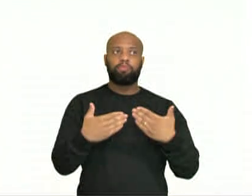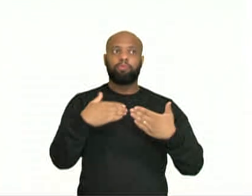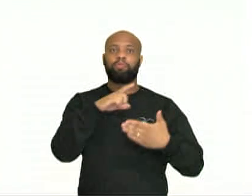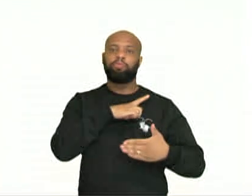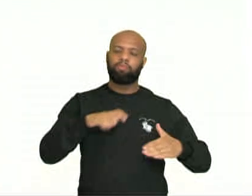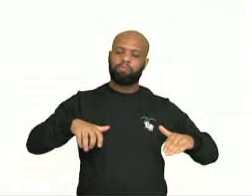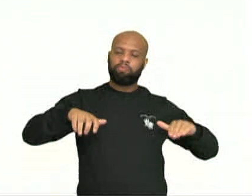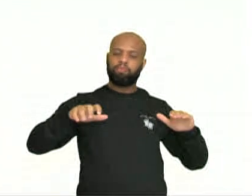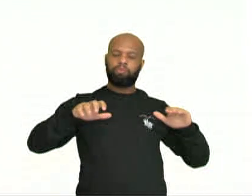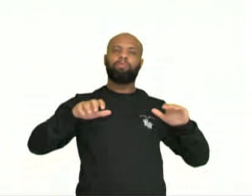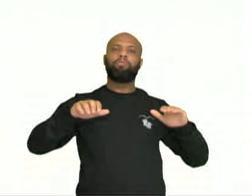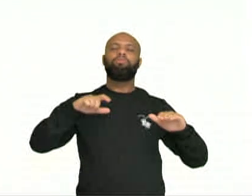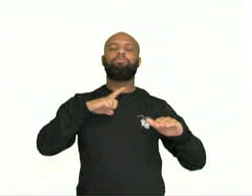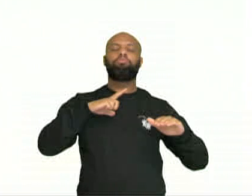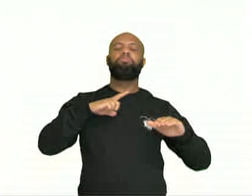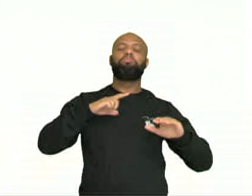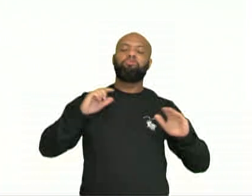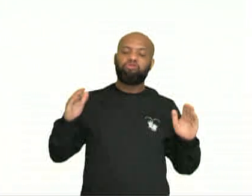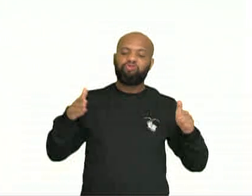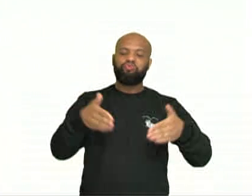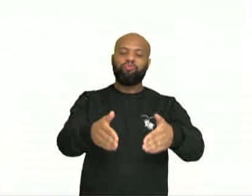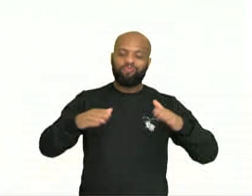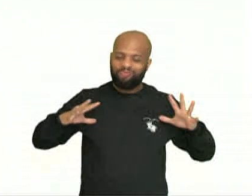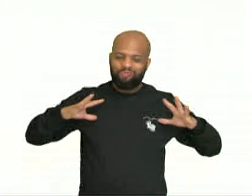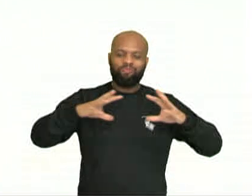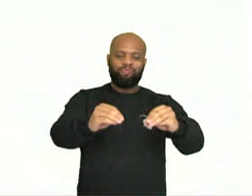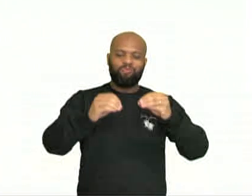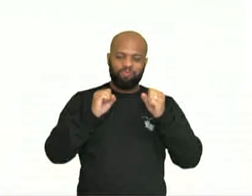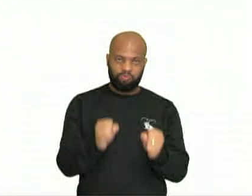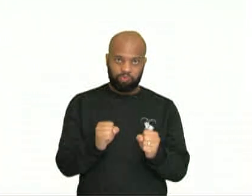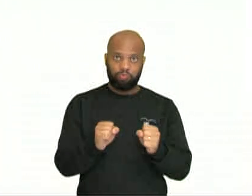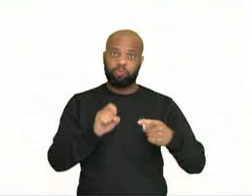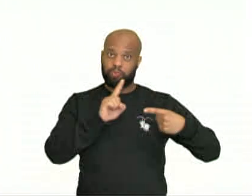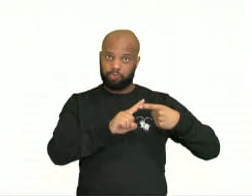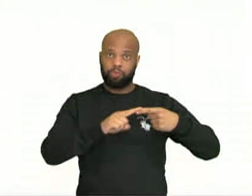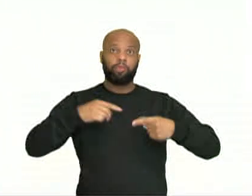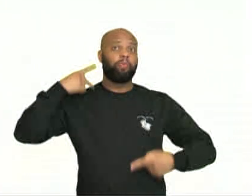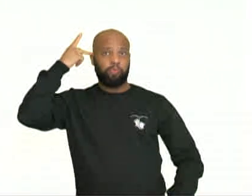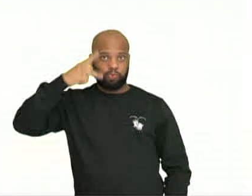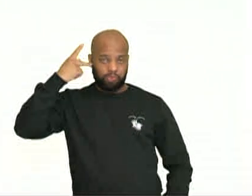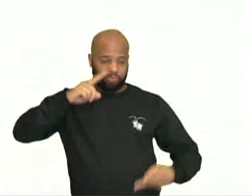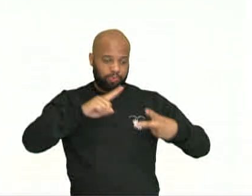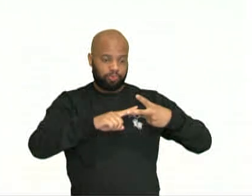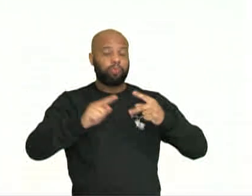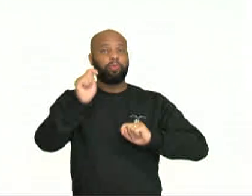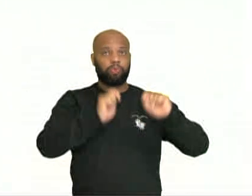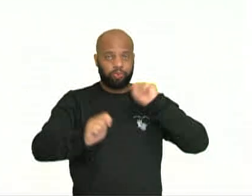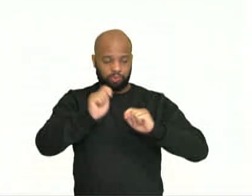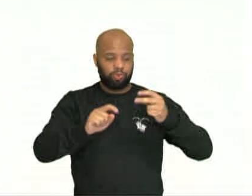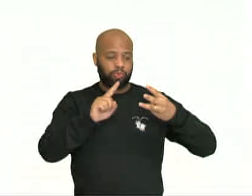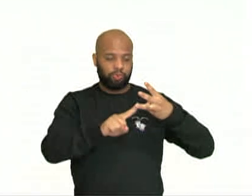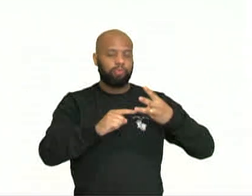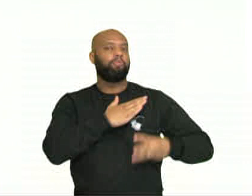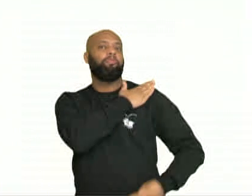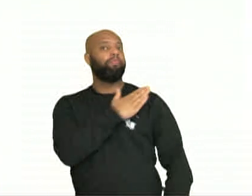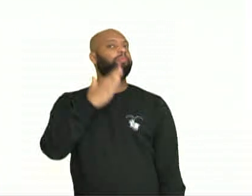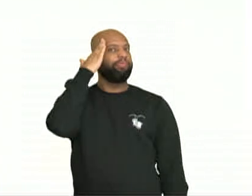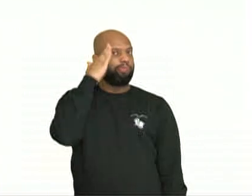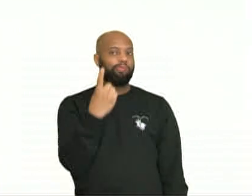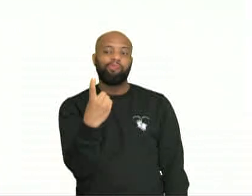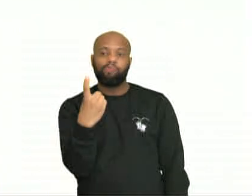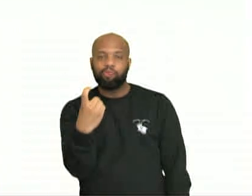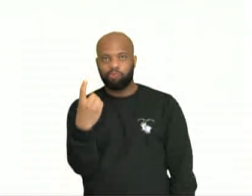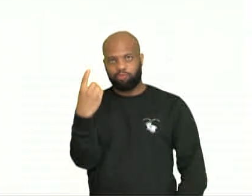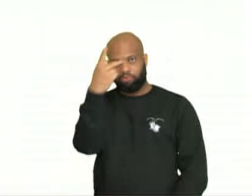tem a centralização política, econômica e militar em cima de uma pessoa. E nessa conformação de